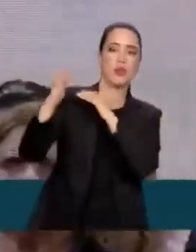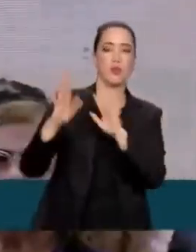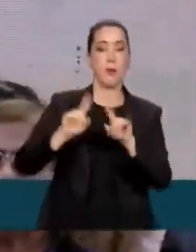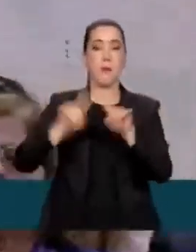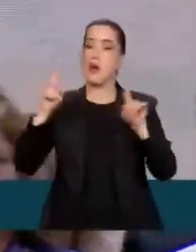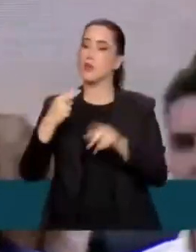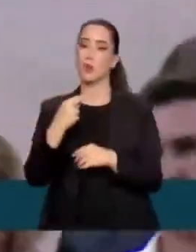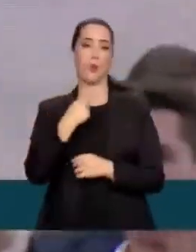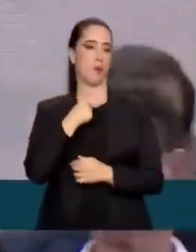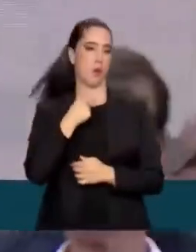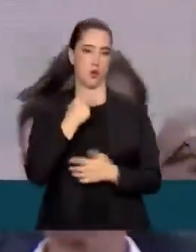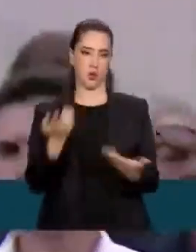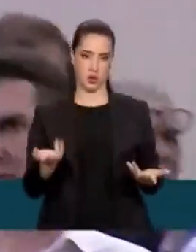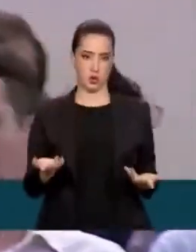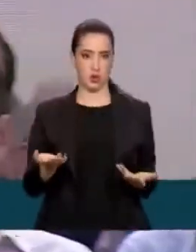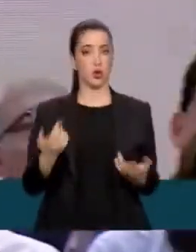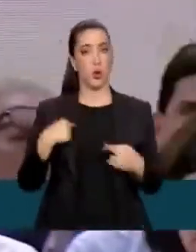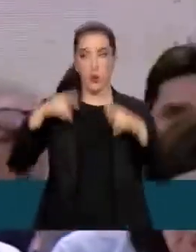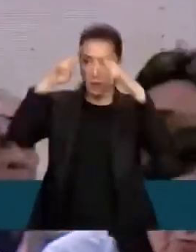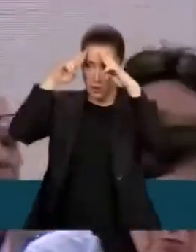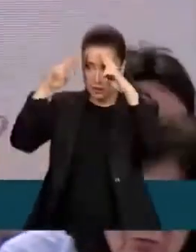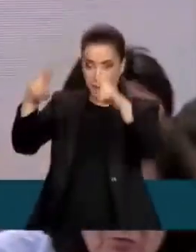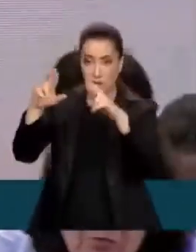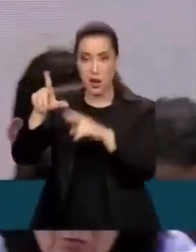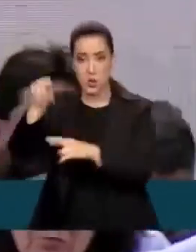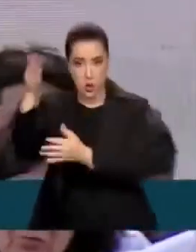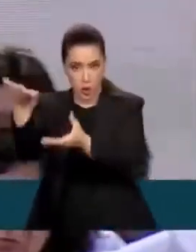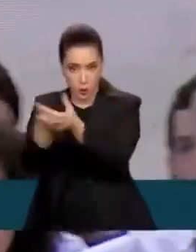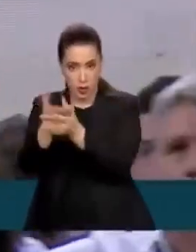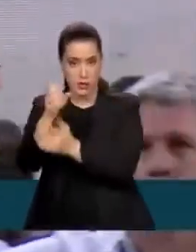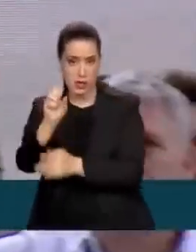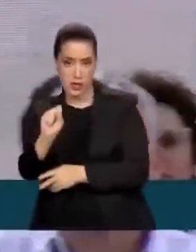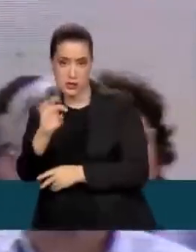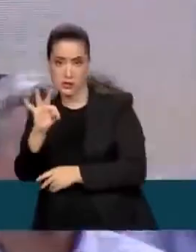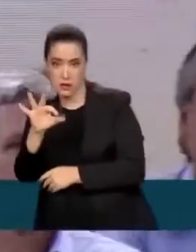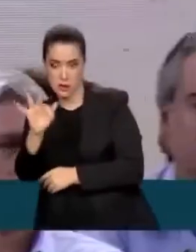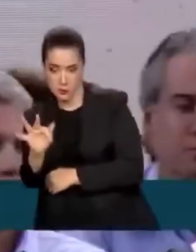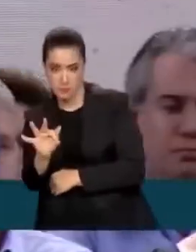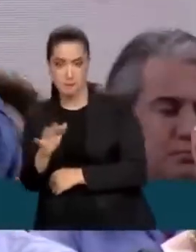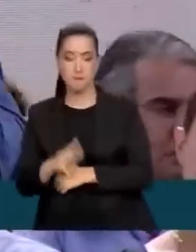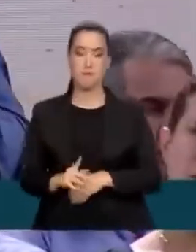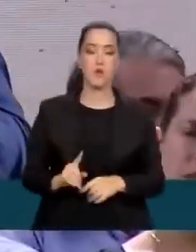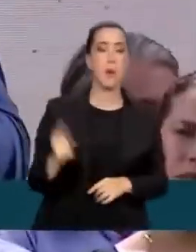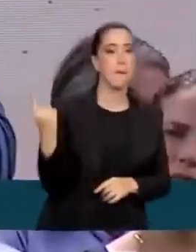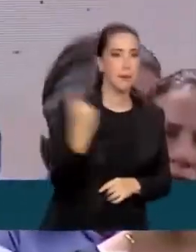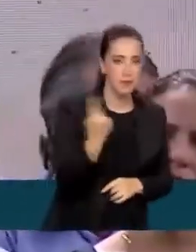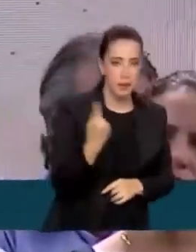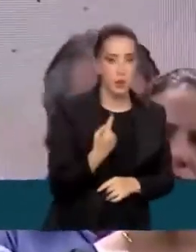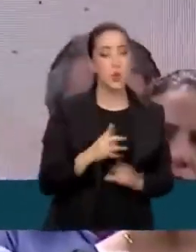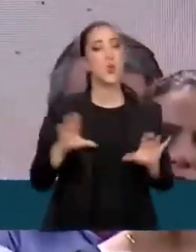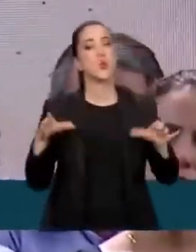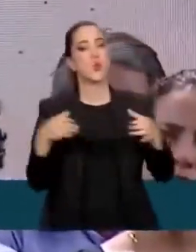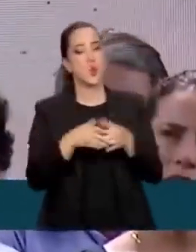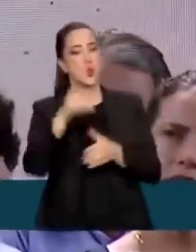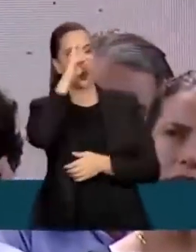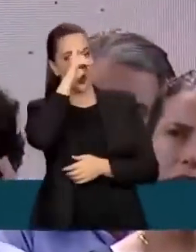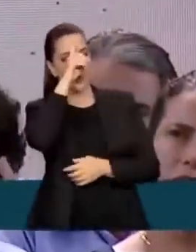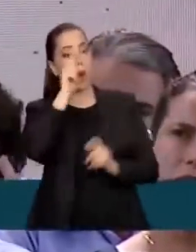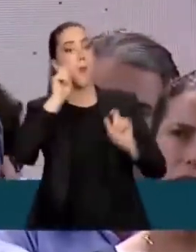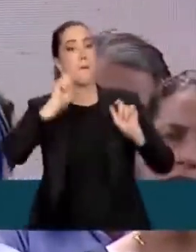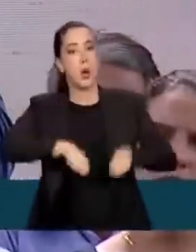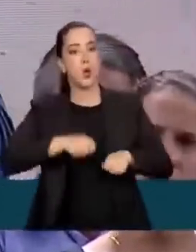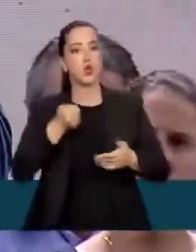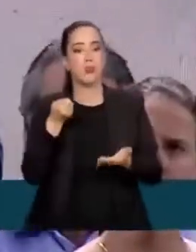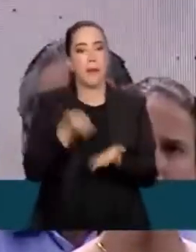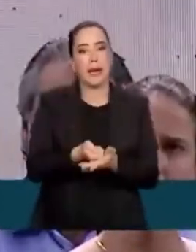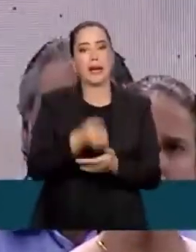O que eu quero dizer para vocês é que, primeiro, a rede hospitalar privada pode pagar.